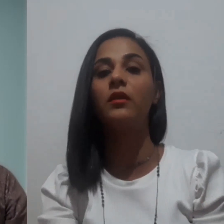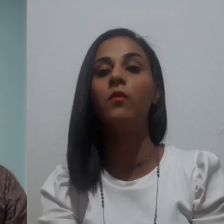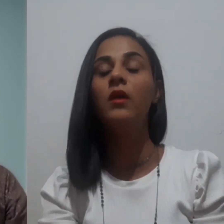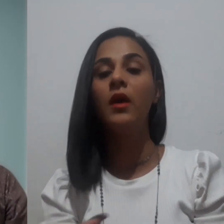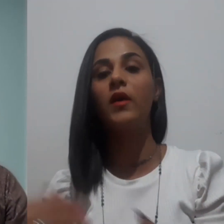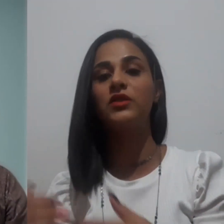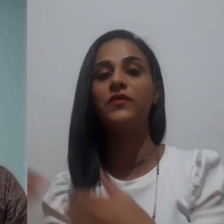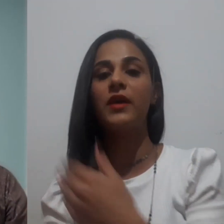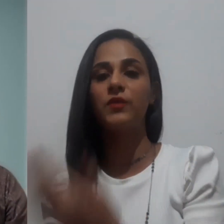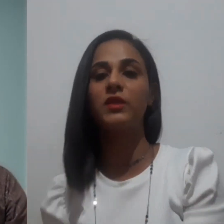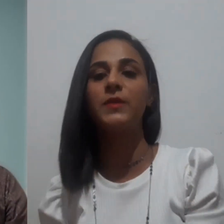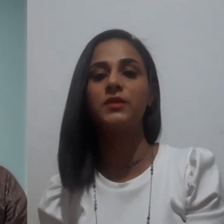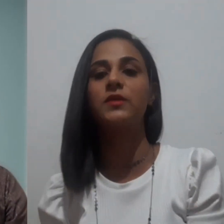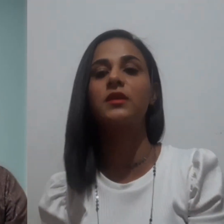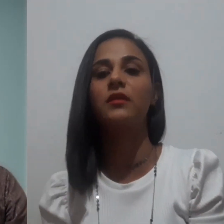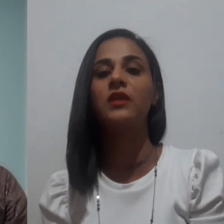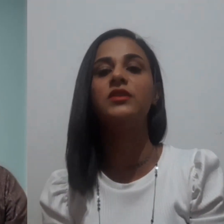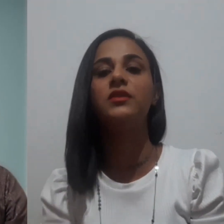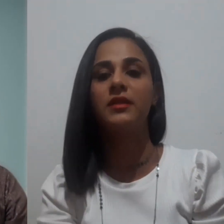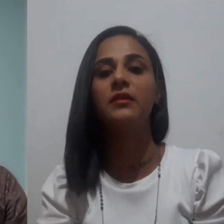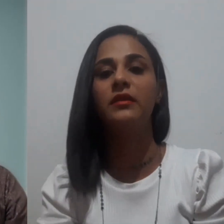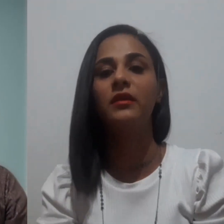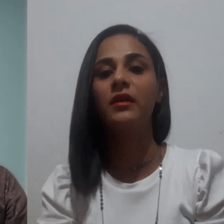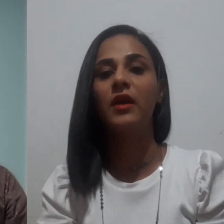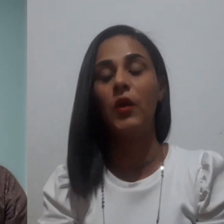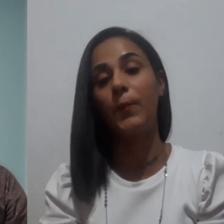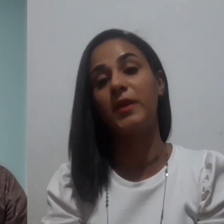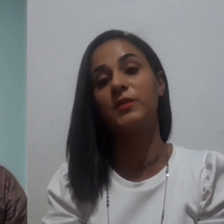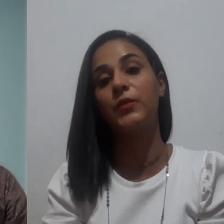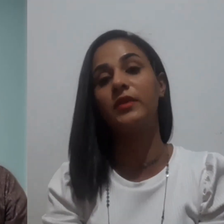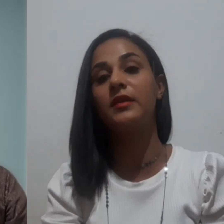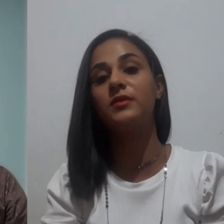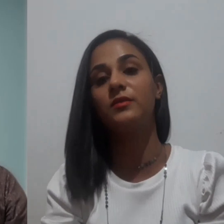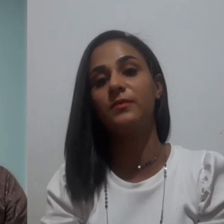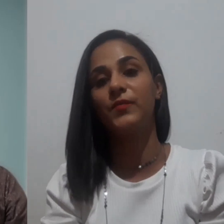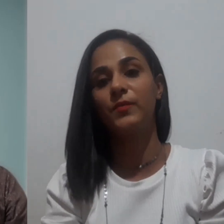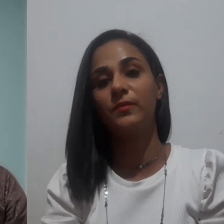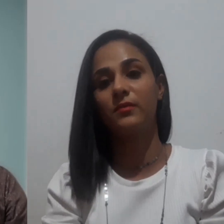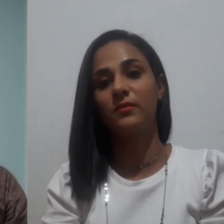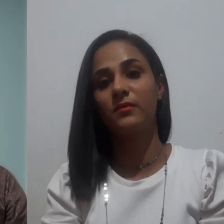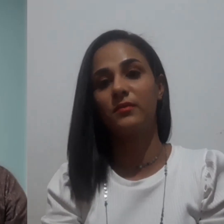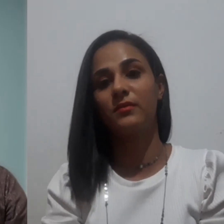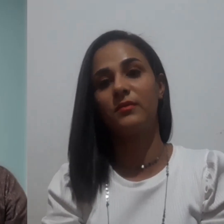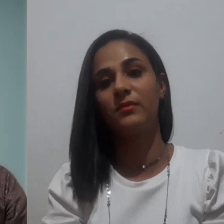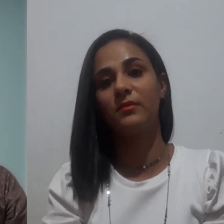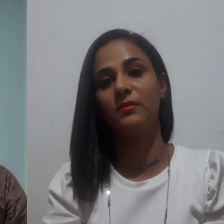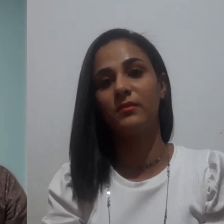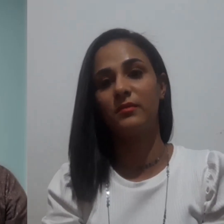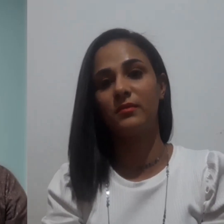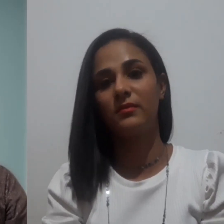empregador vai empregar uma pessoa que não gosta de ver as outras pessoas que estão diante dele? Eu penso muito nisso. importante. pode ficar E aí Eu